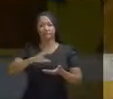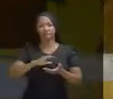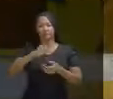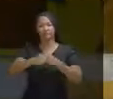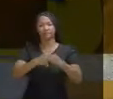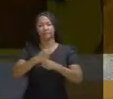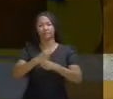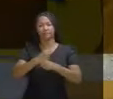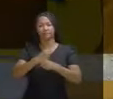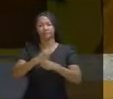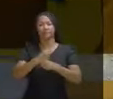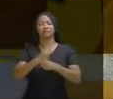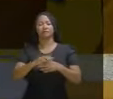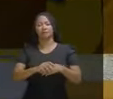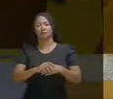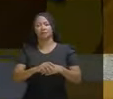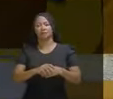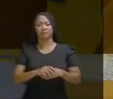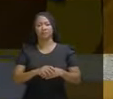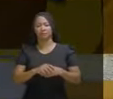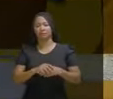número